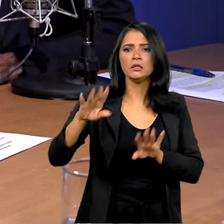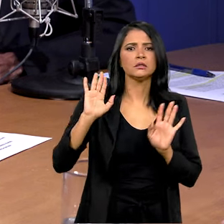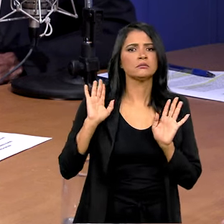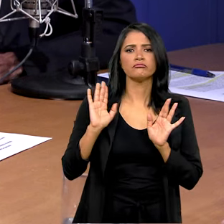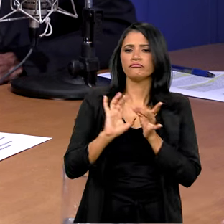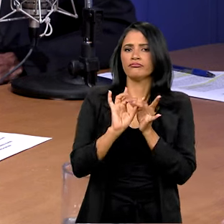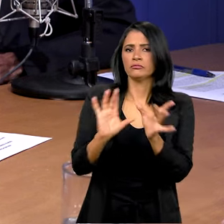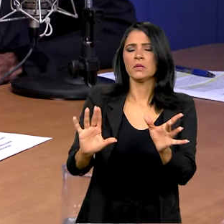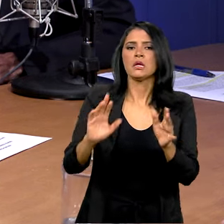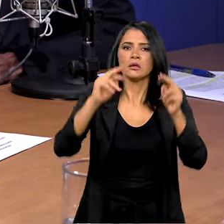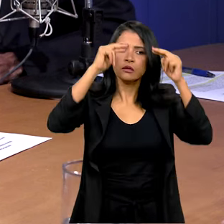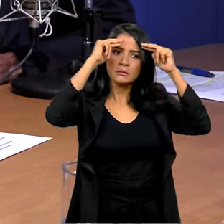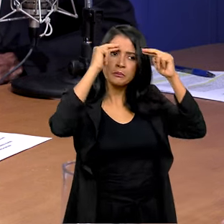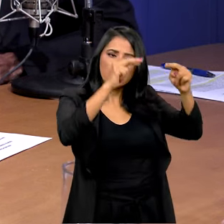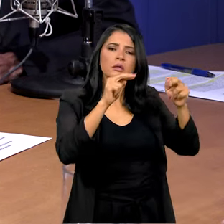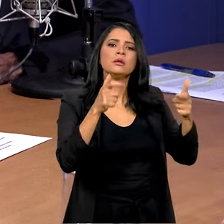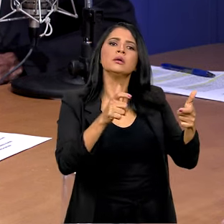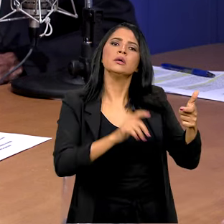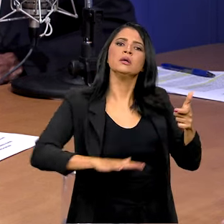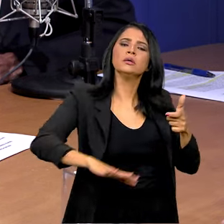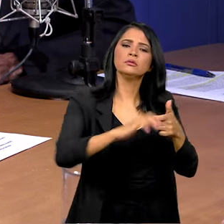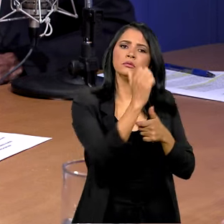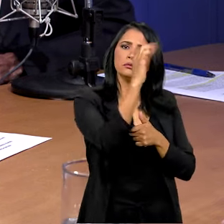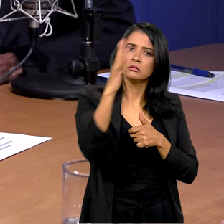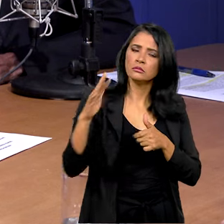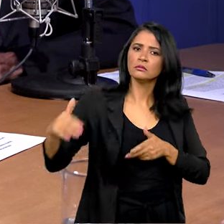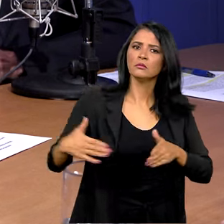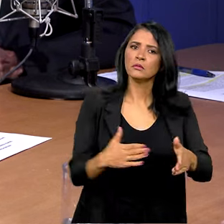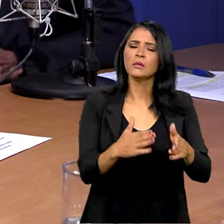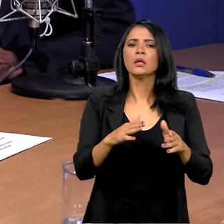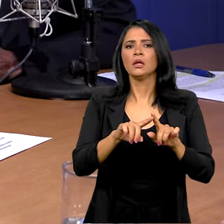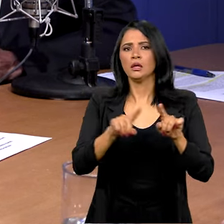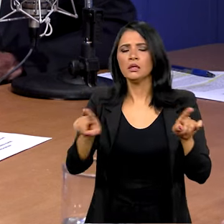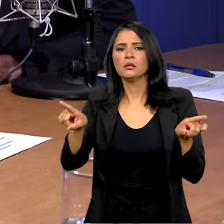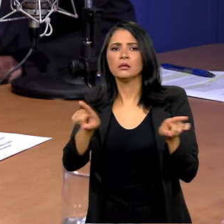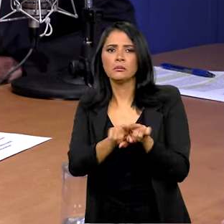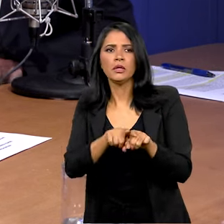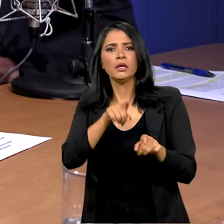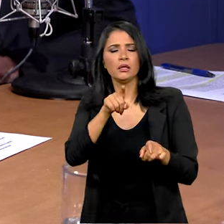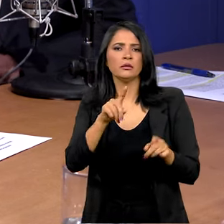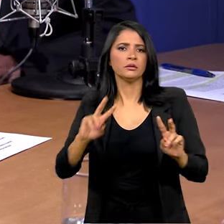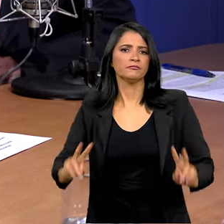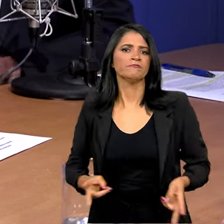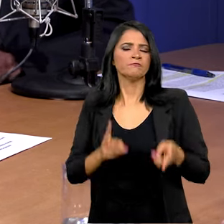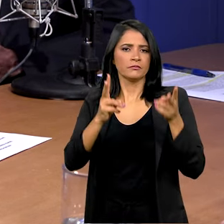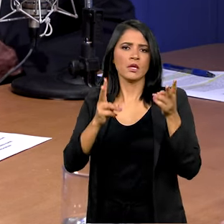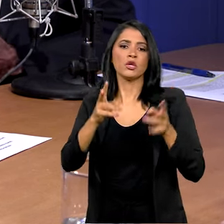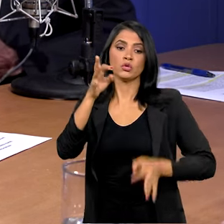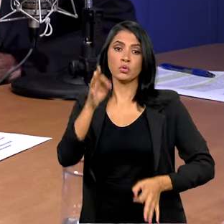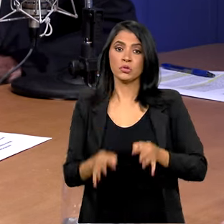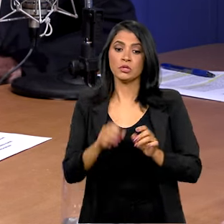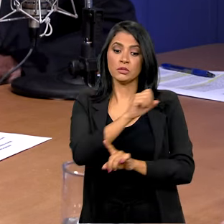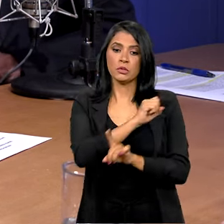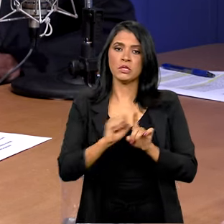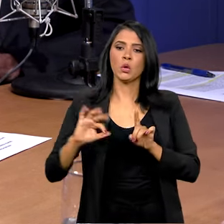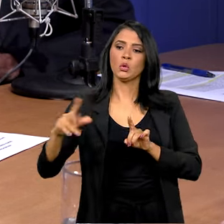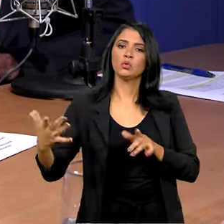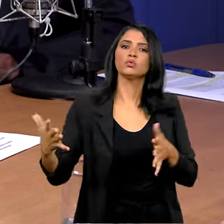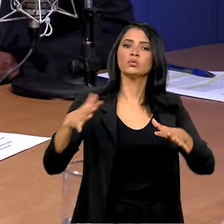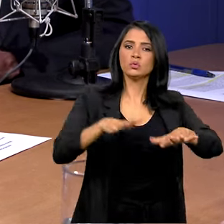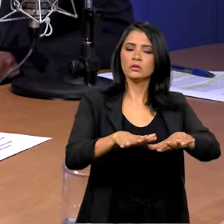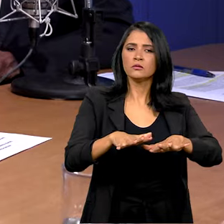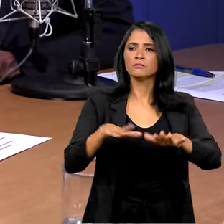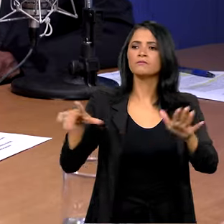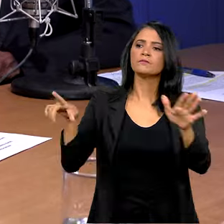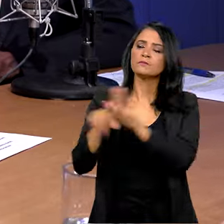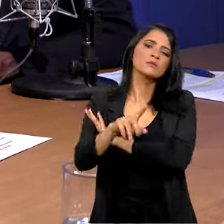parte né respeitando o meio ambiente e respeitando os valores maior que a justiça social e a inclusão de todos e